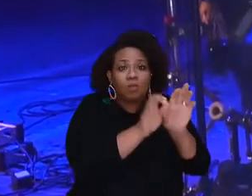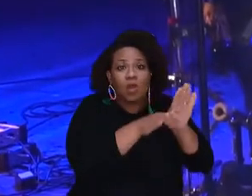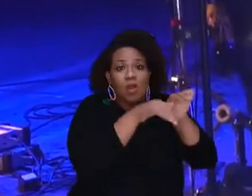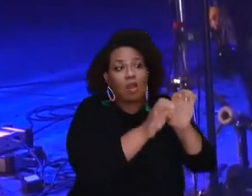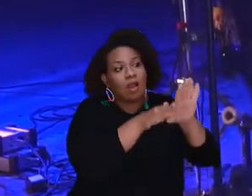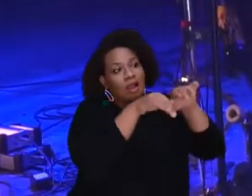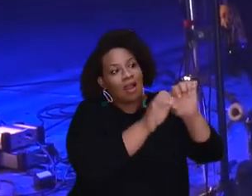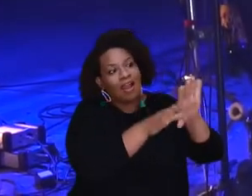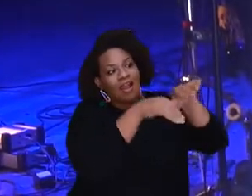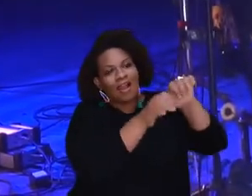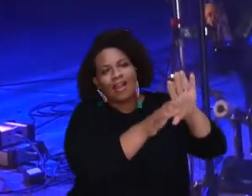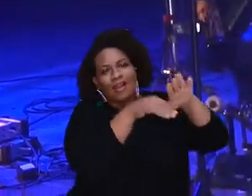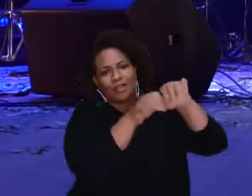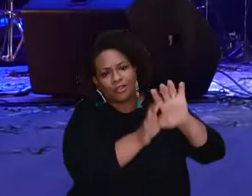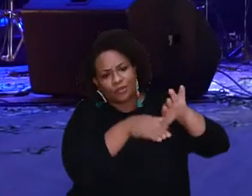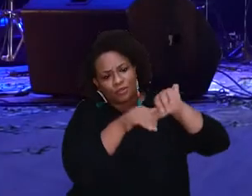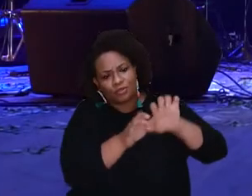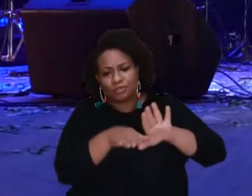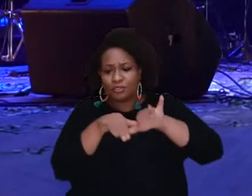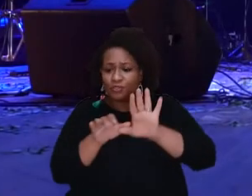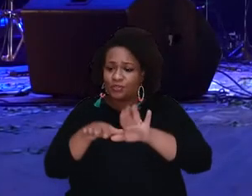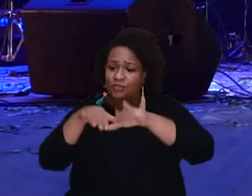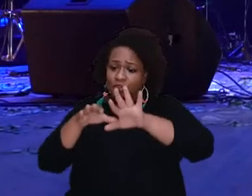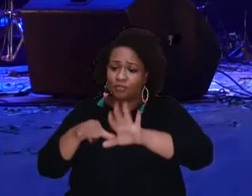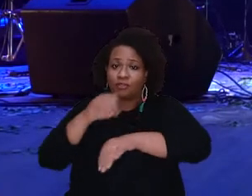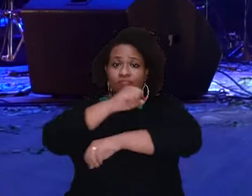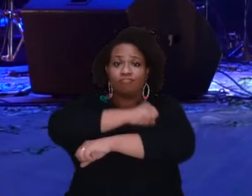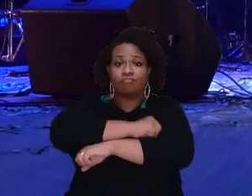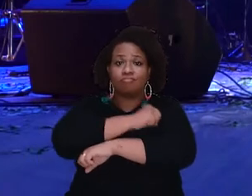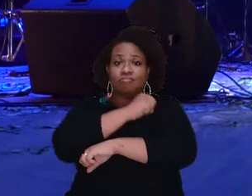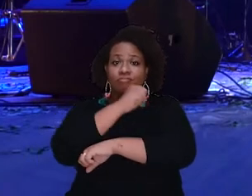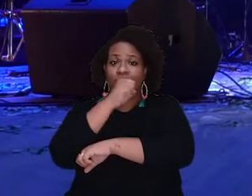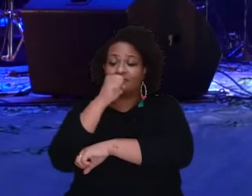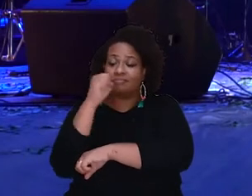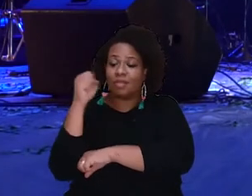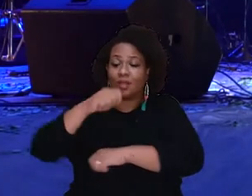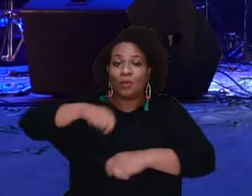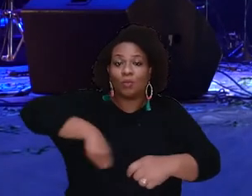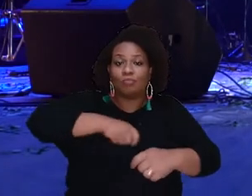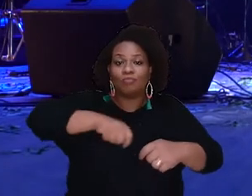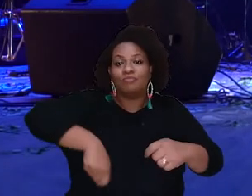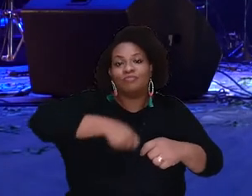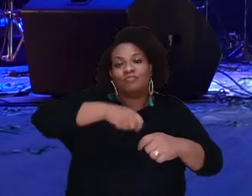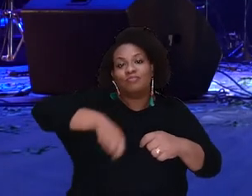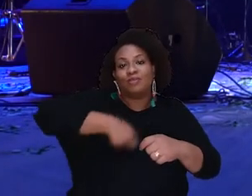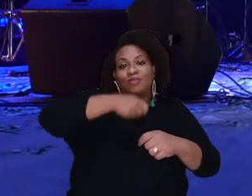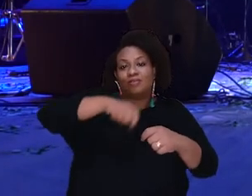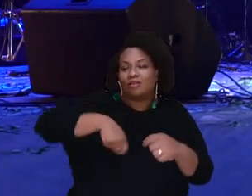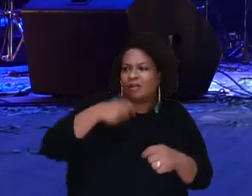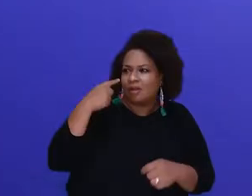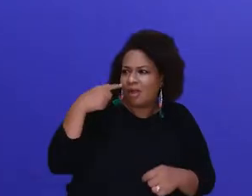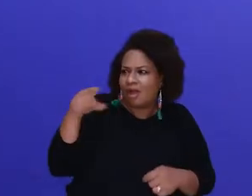Borboleta amarelinha pousou na janela da cozinha pra avisar que meu